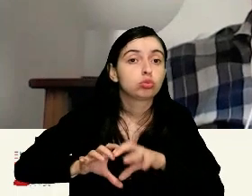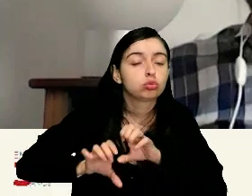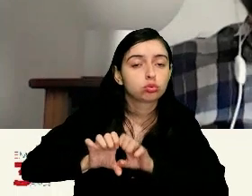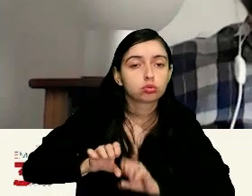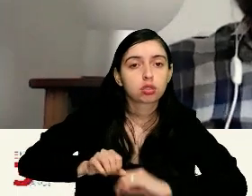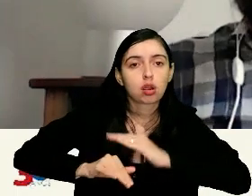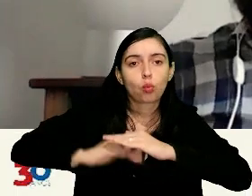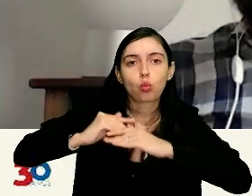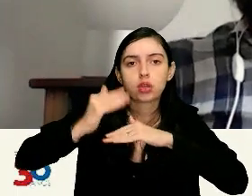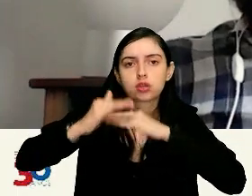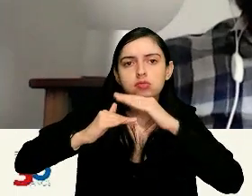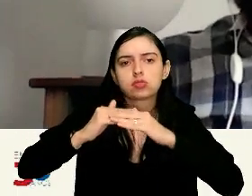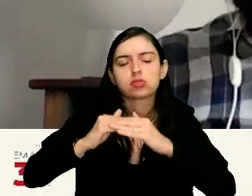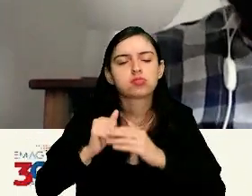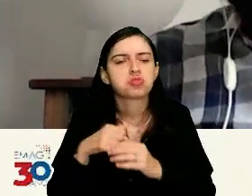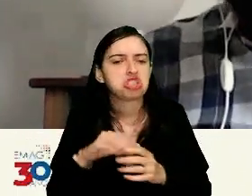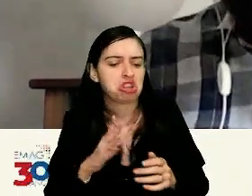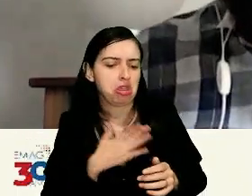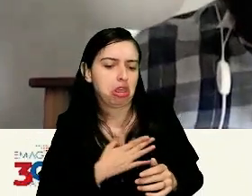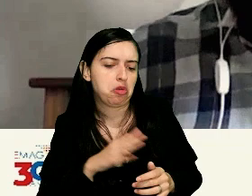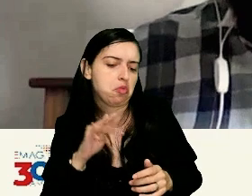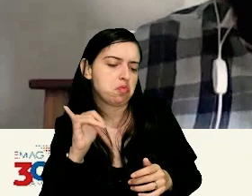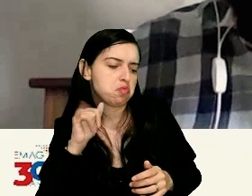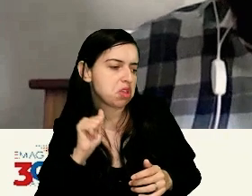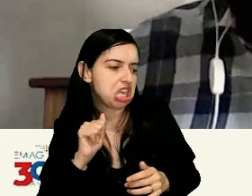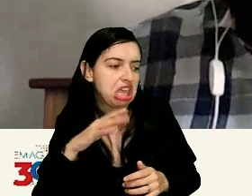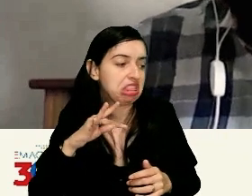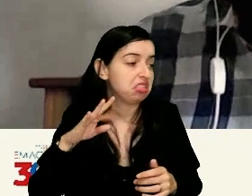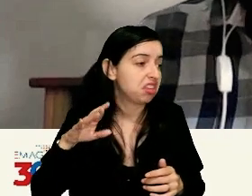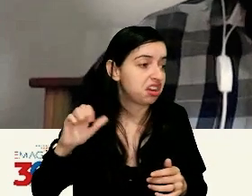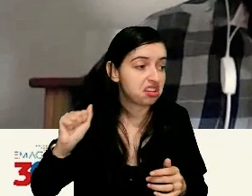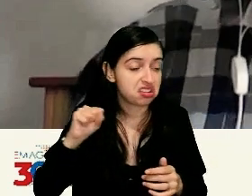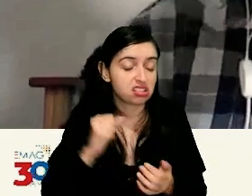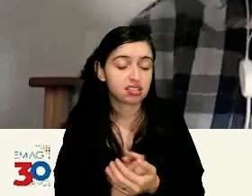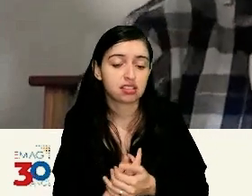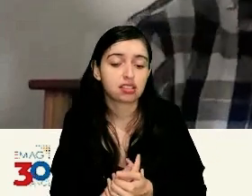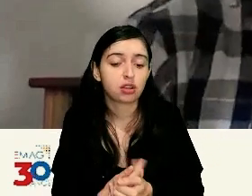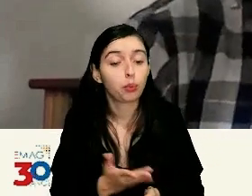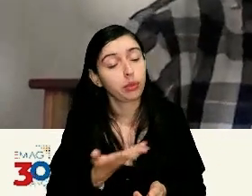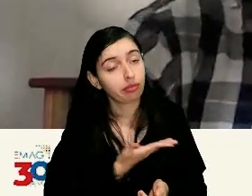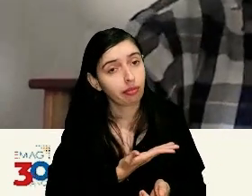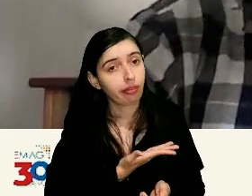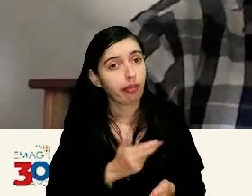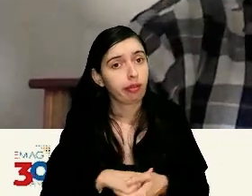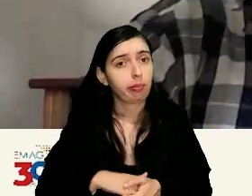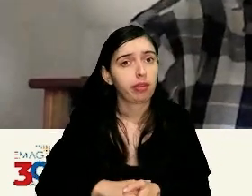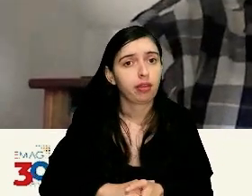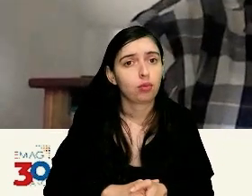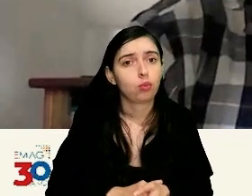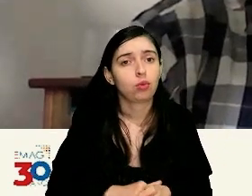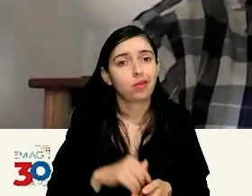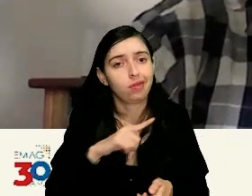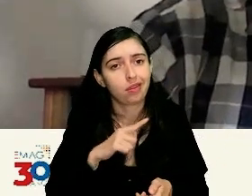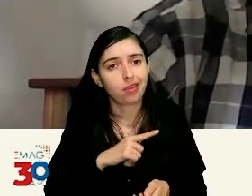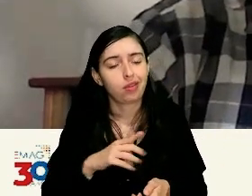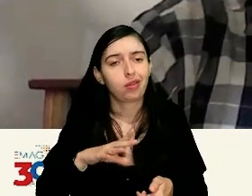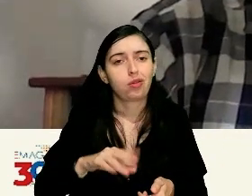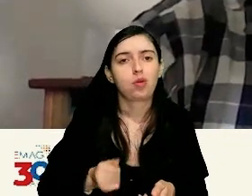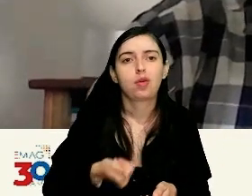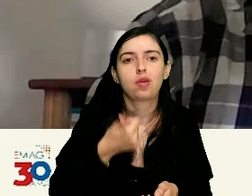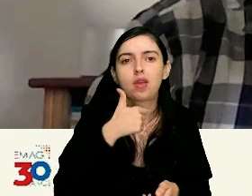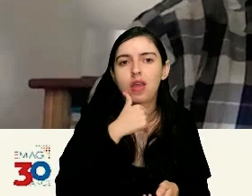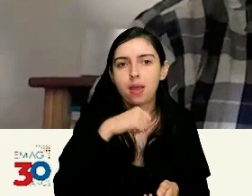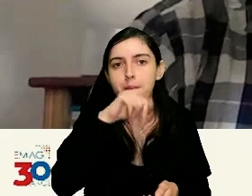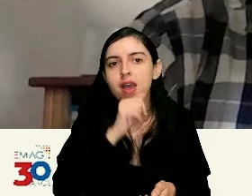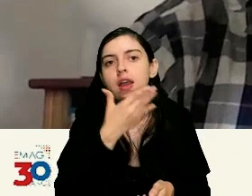trans, se eu sou bi, cara, eu tenho um pai, eu tenho minha mãe que vão me apoiar em tudo, a gente está encorajando ela a lidar com qualquer tipo